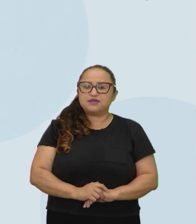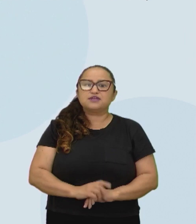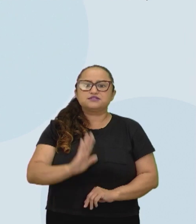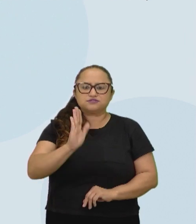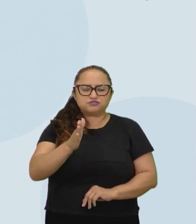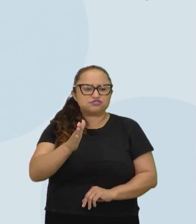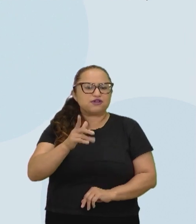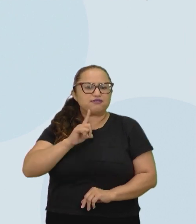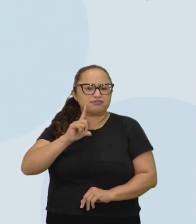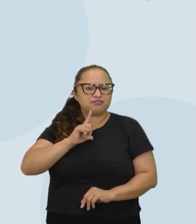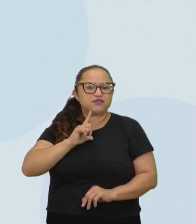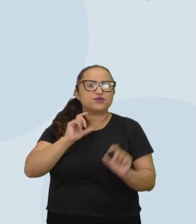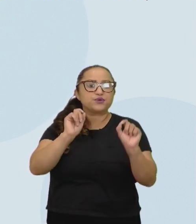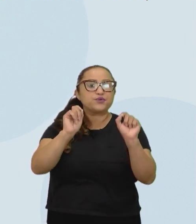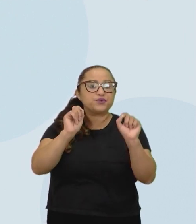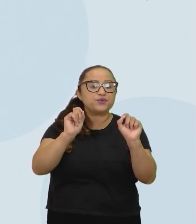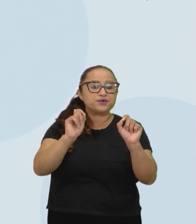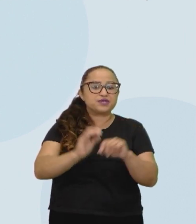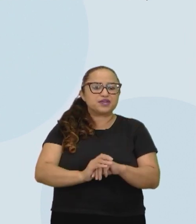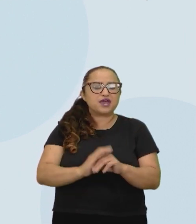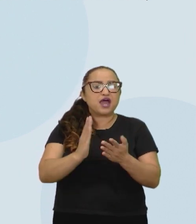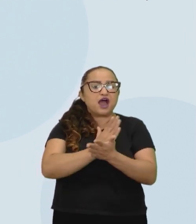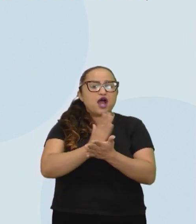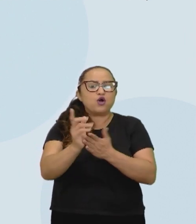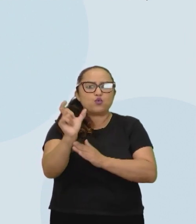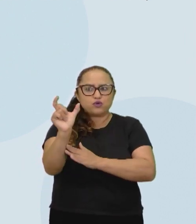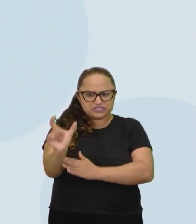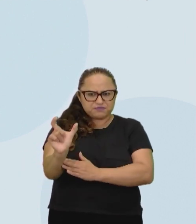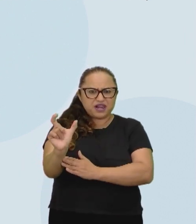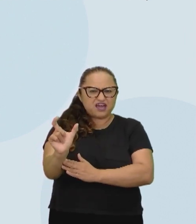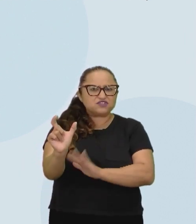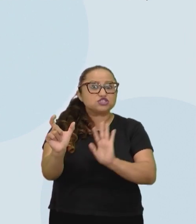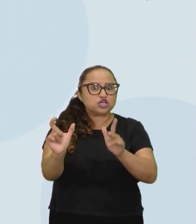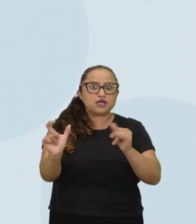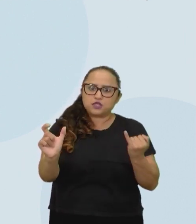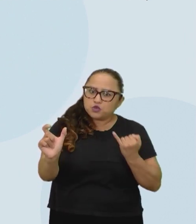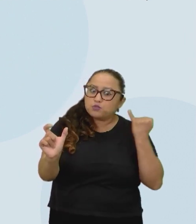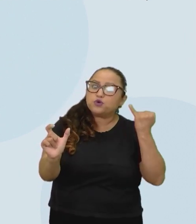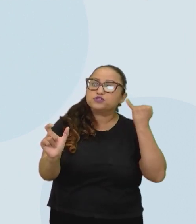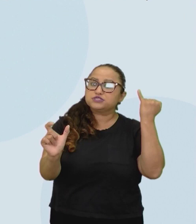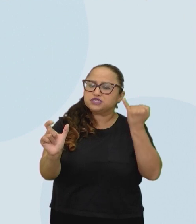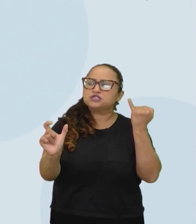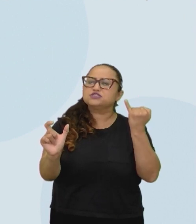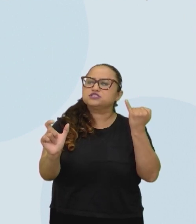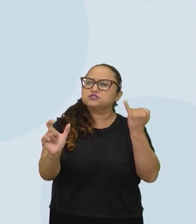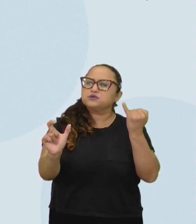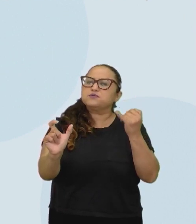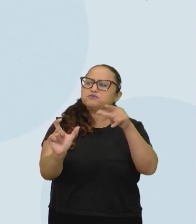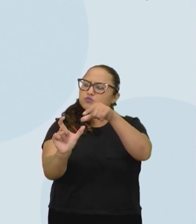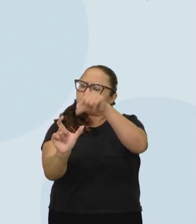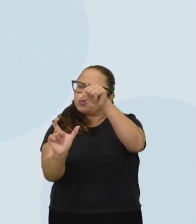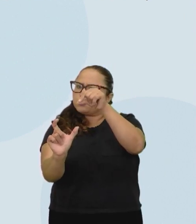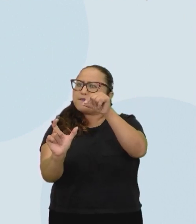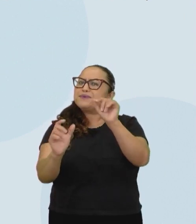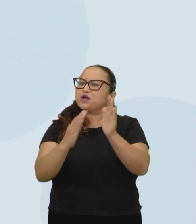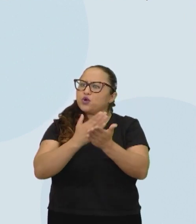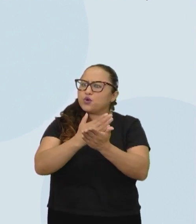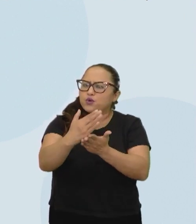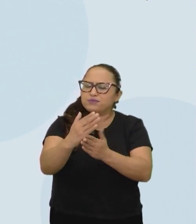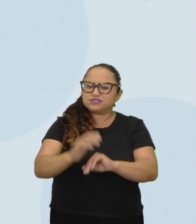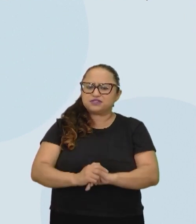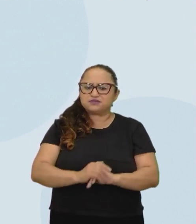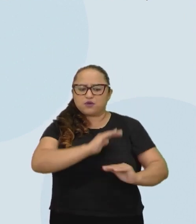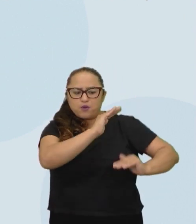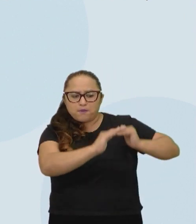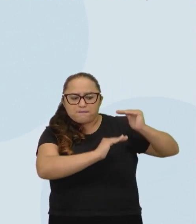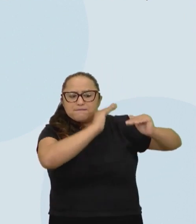já vou marcar aqui algumas palavras, acho que são chaves para a gente começar essa aula, né? A gente vai falar aí do